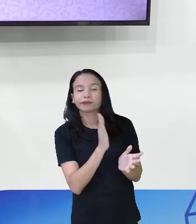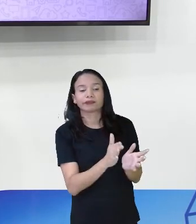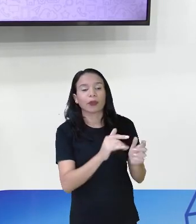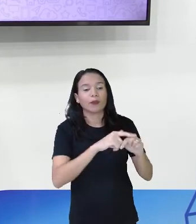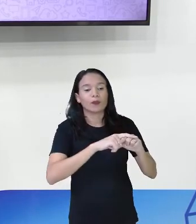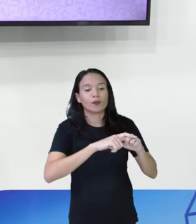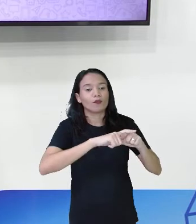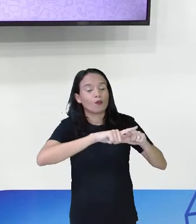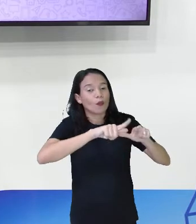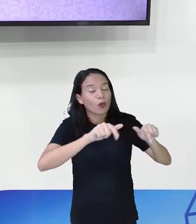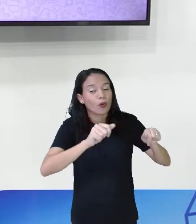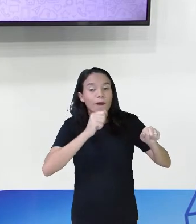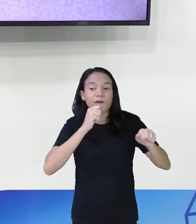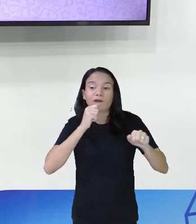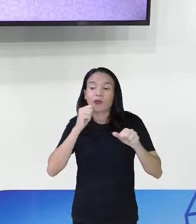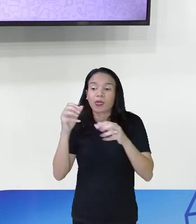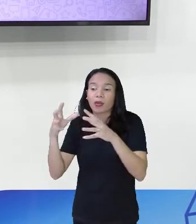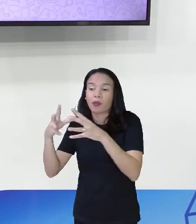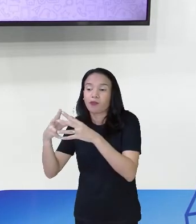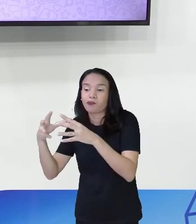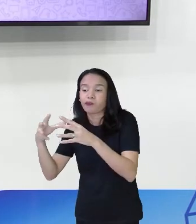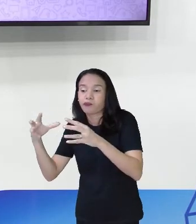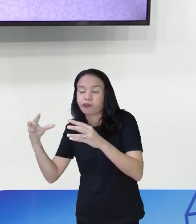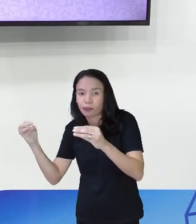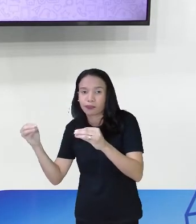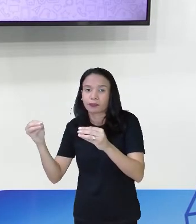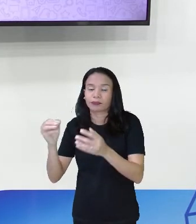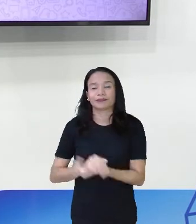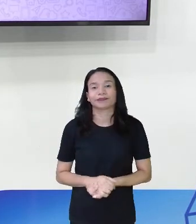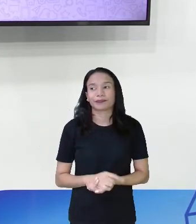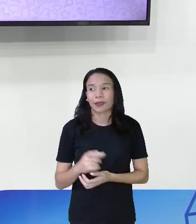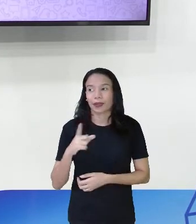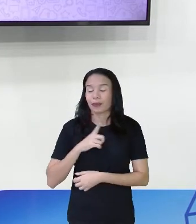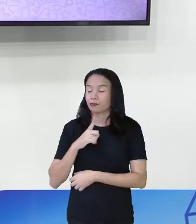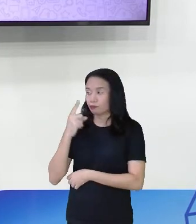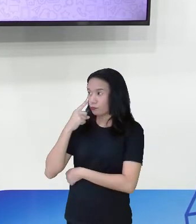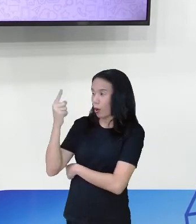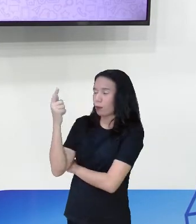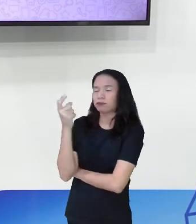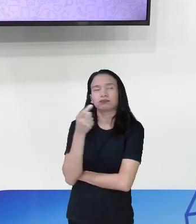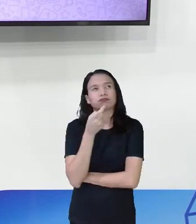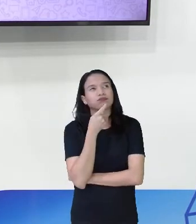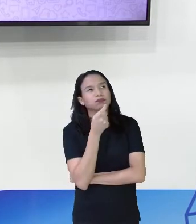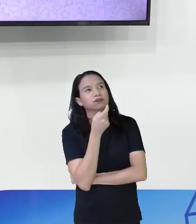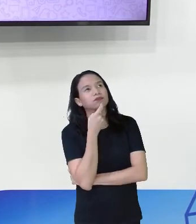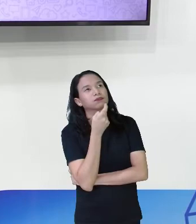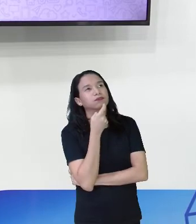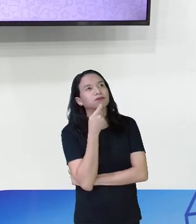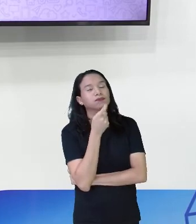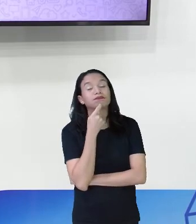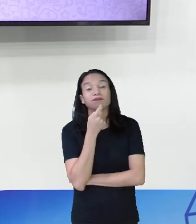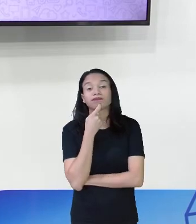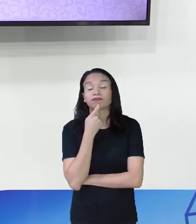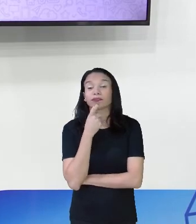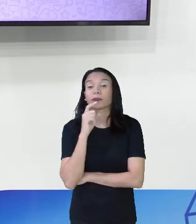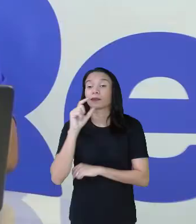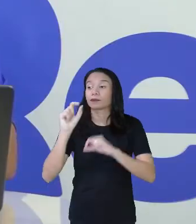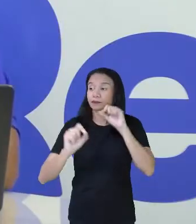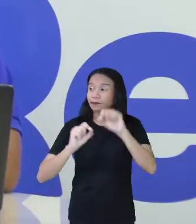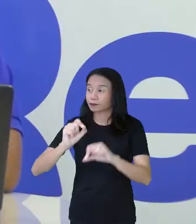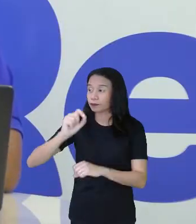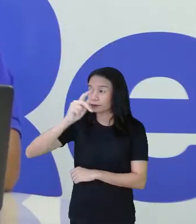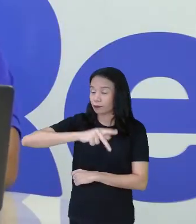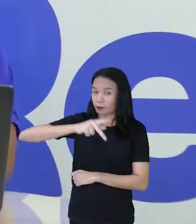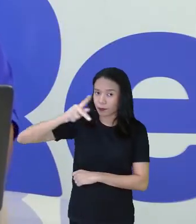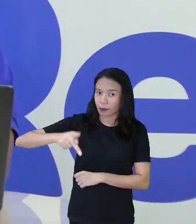e está em extinção. Tá aí o emoji está pensando junto com você. E lembrando, né, professora Abigail,